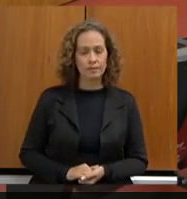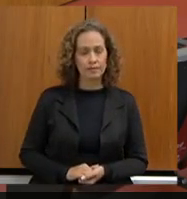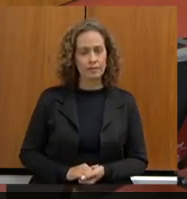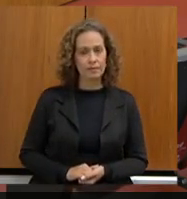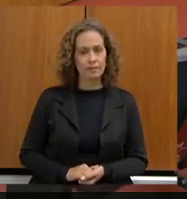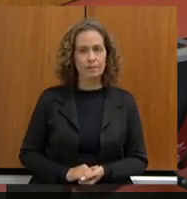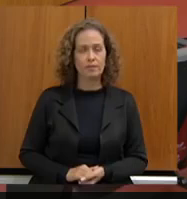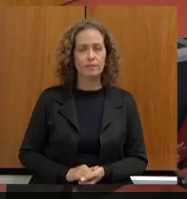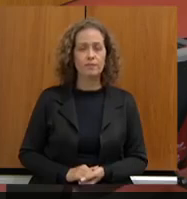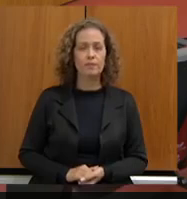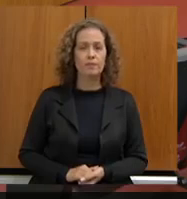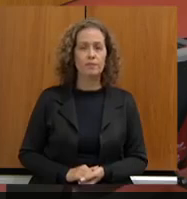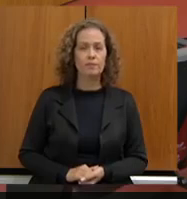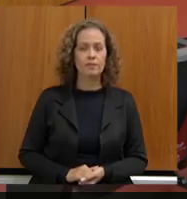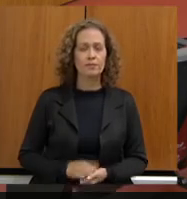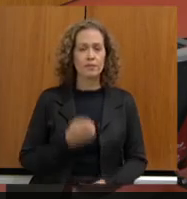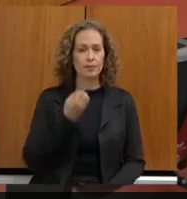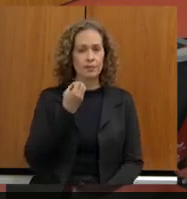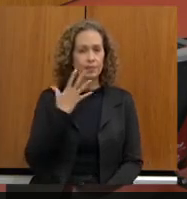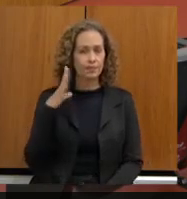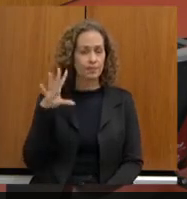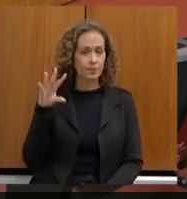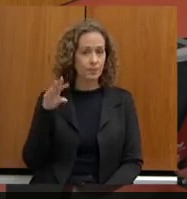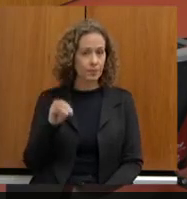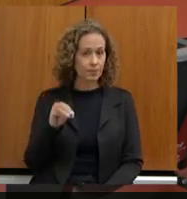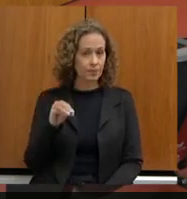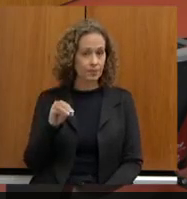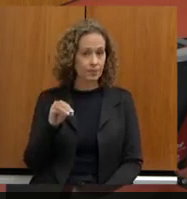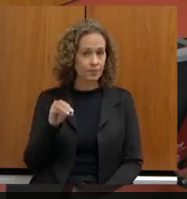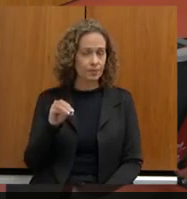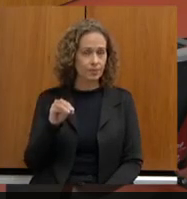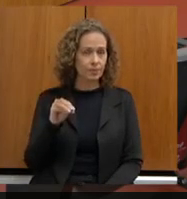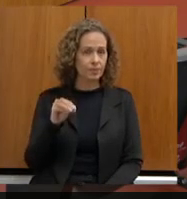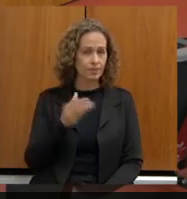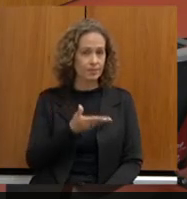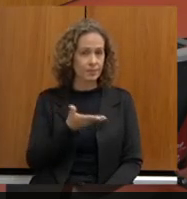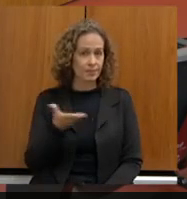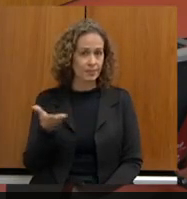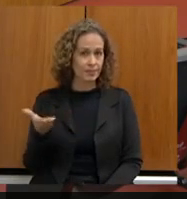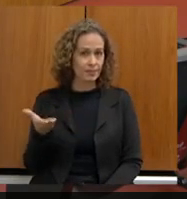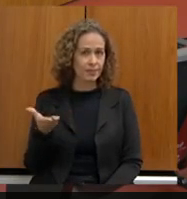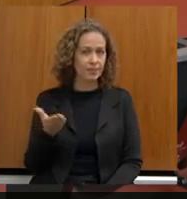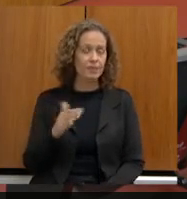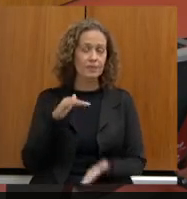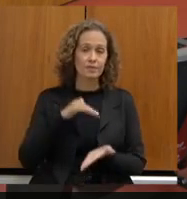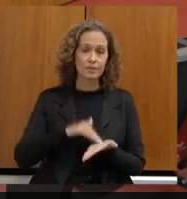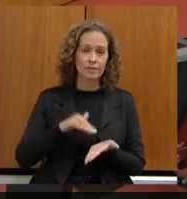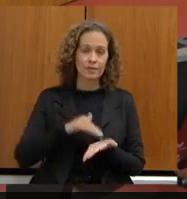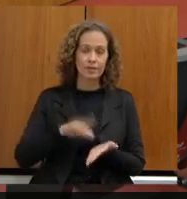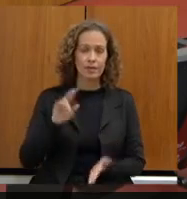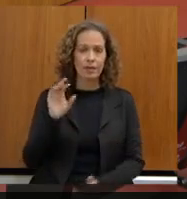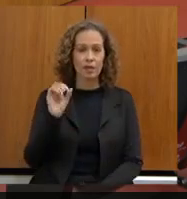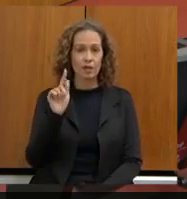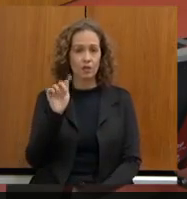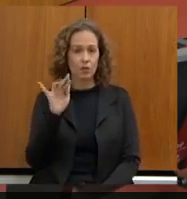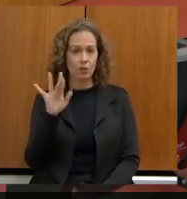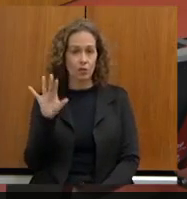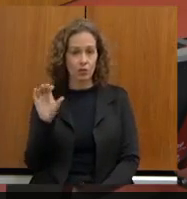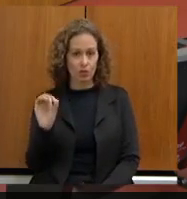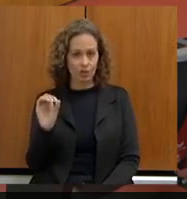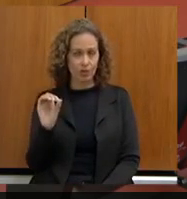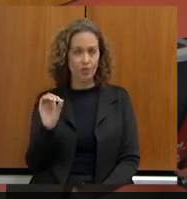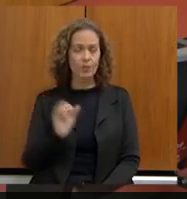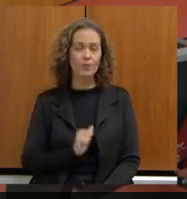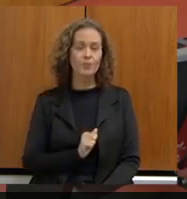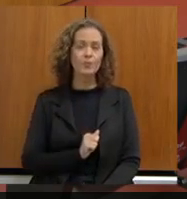Oi boa noite boa noite secretário Rogério boa noite tá bom